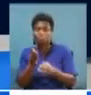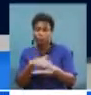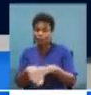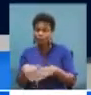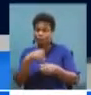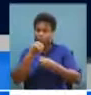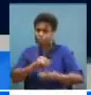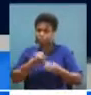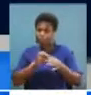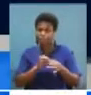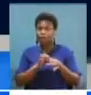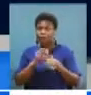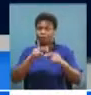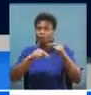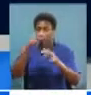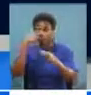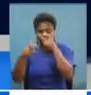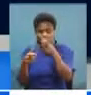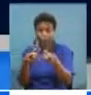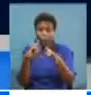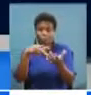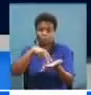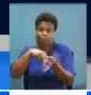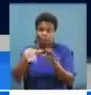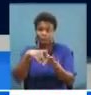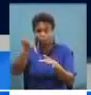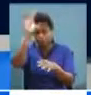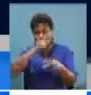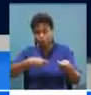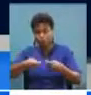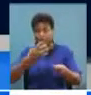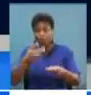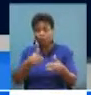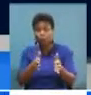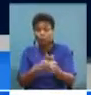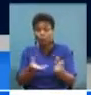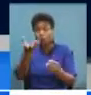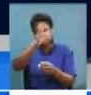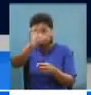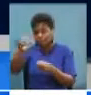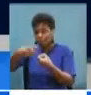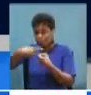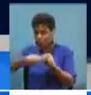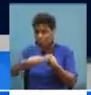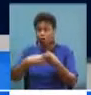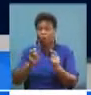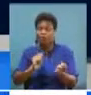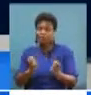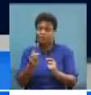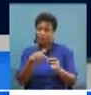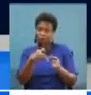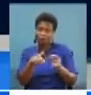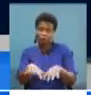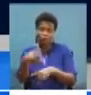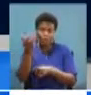Construção de Cidadania, com a presença dos ministros dos Negócios Estrangeiros de todos os Estados-membros da organização. Na esteira